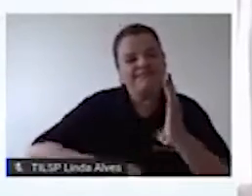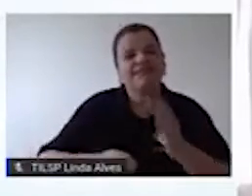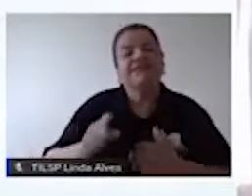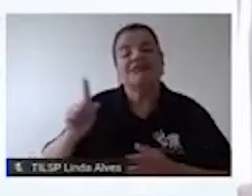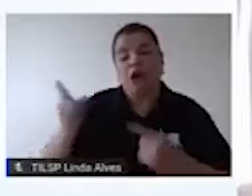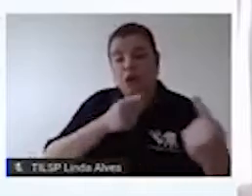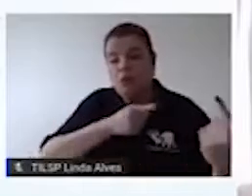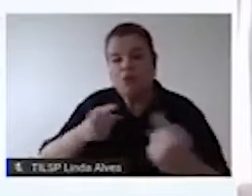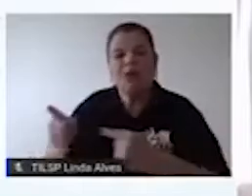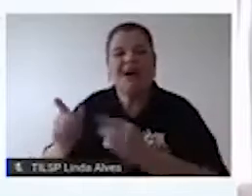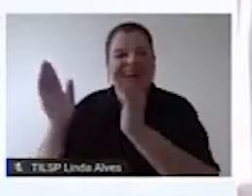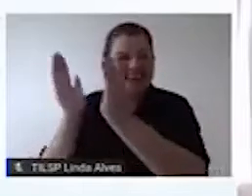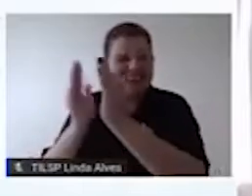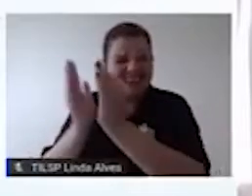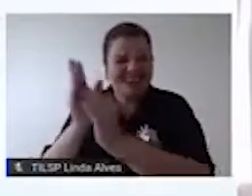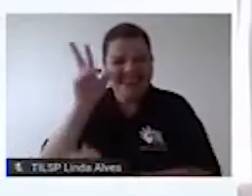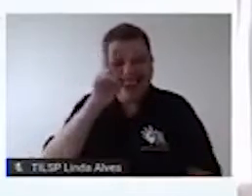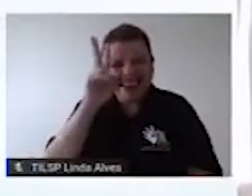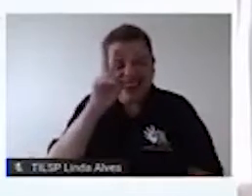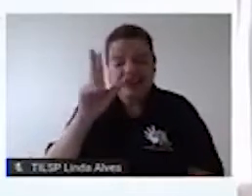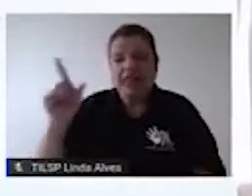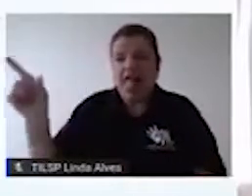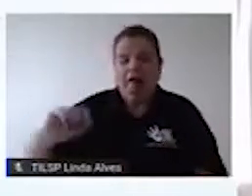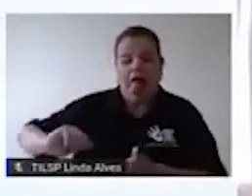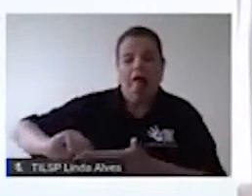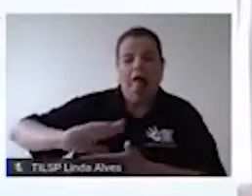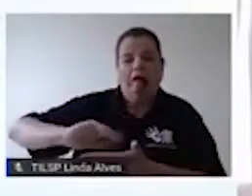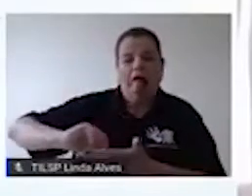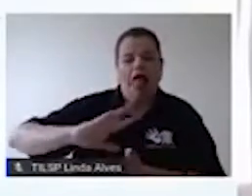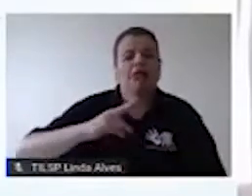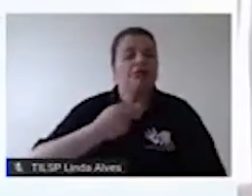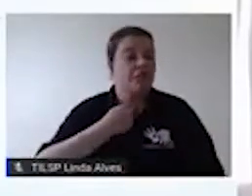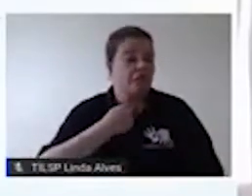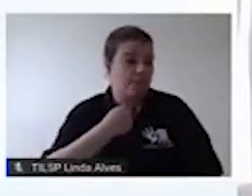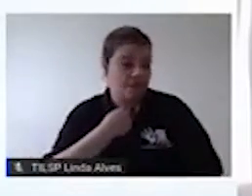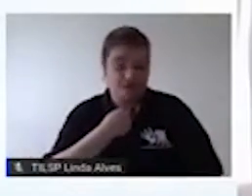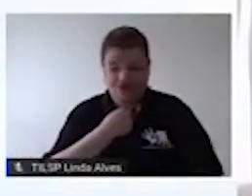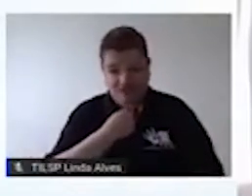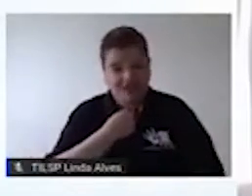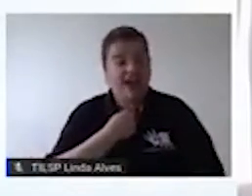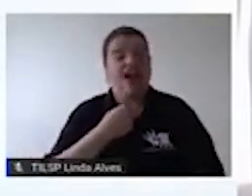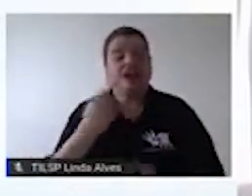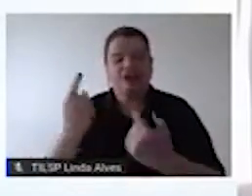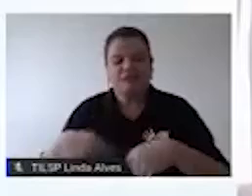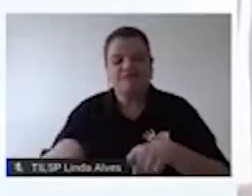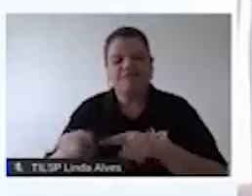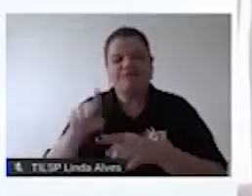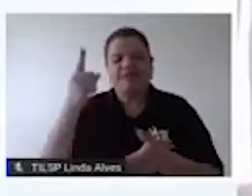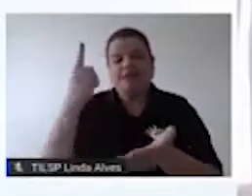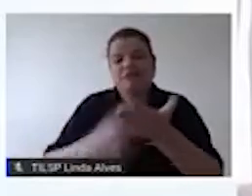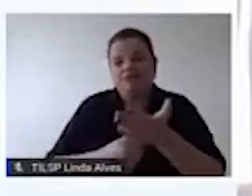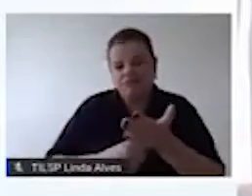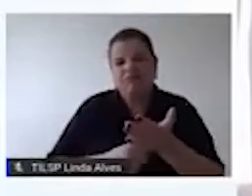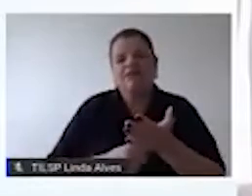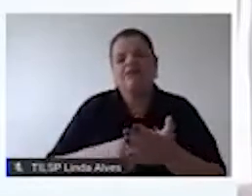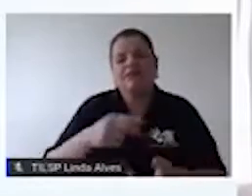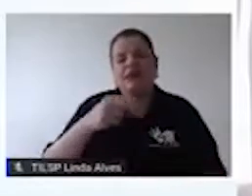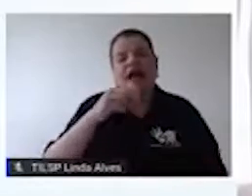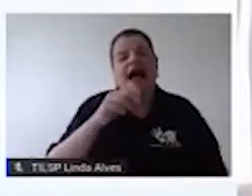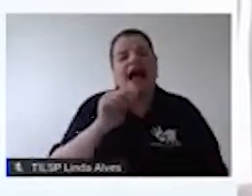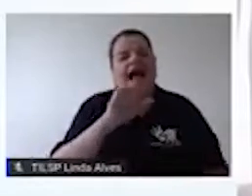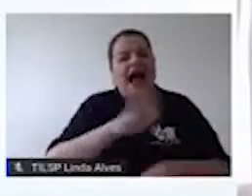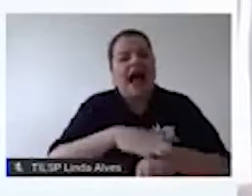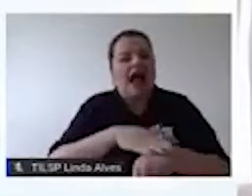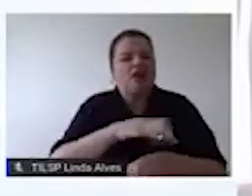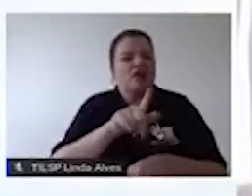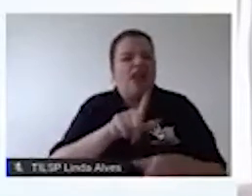Industrial sobre a questão de demissões, de forma como foi demitido. Então, a gente sabe a importância do marco legal